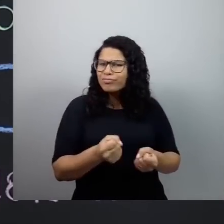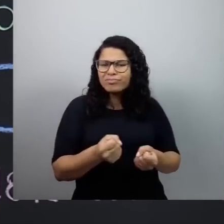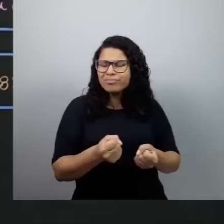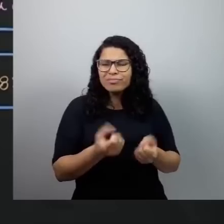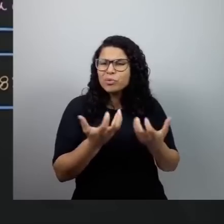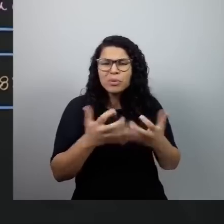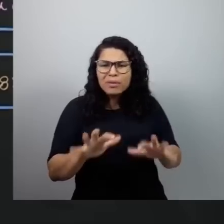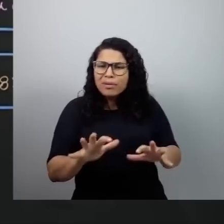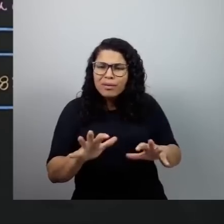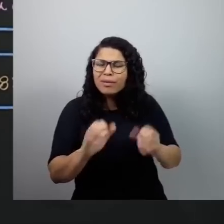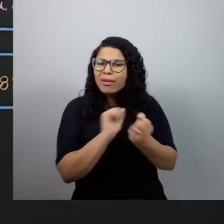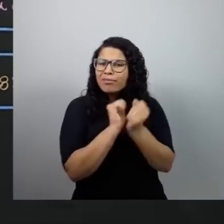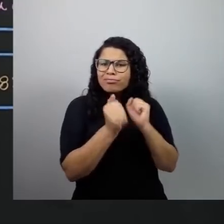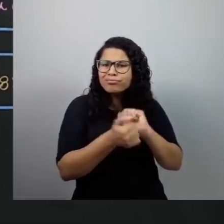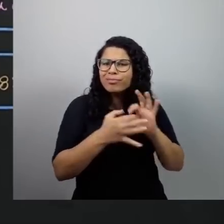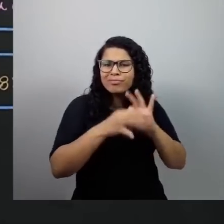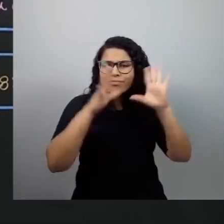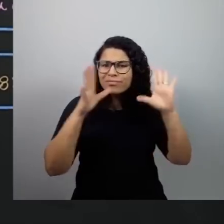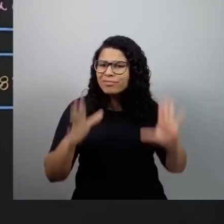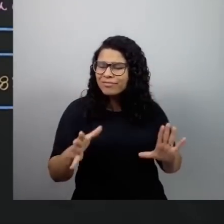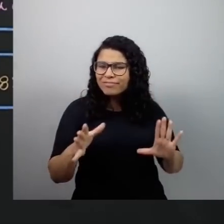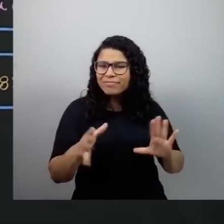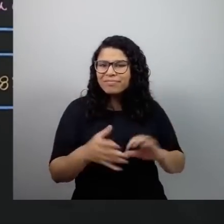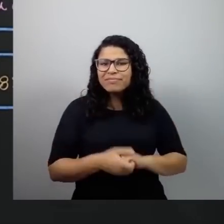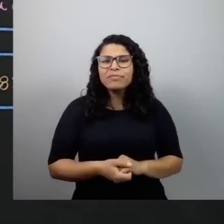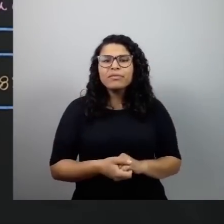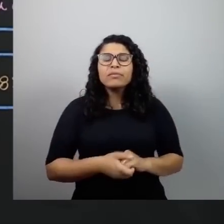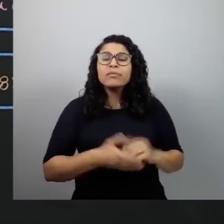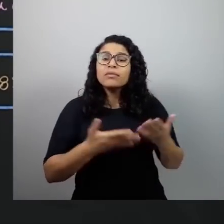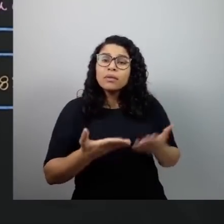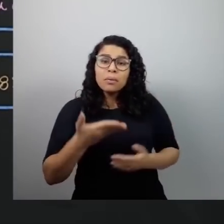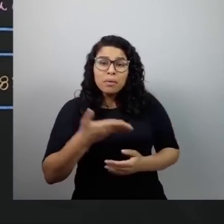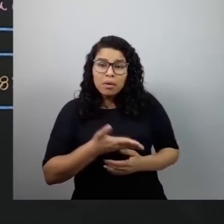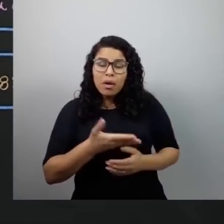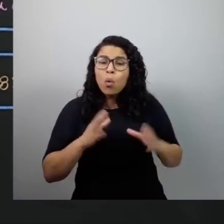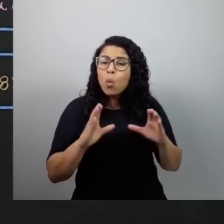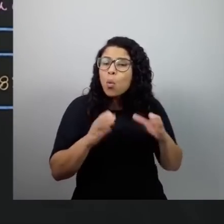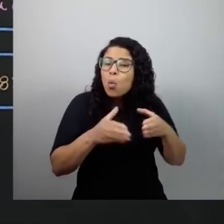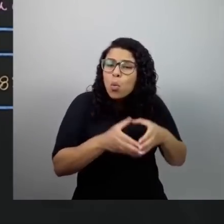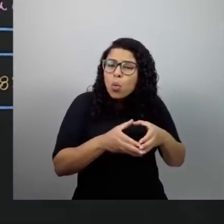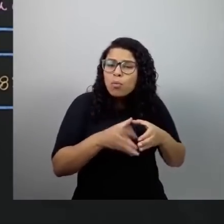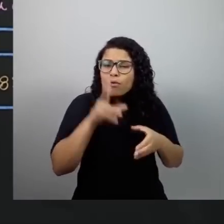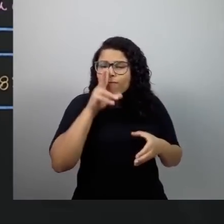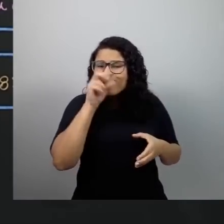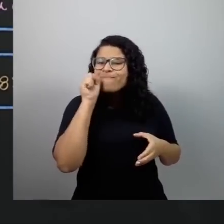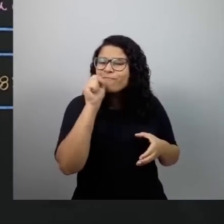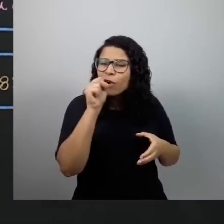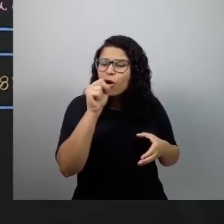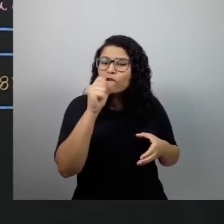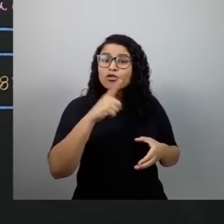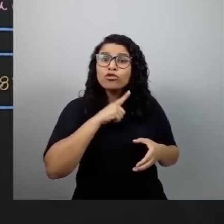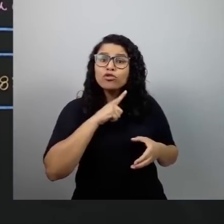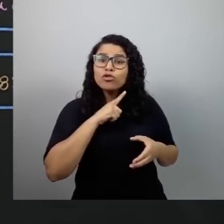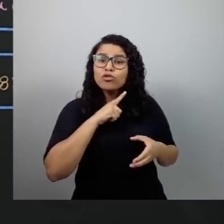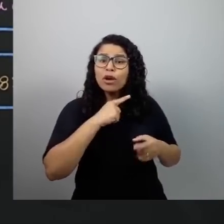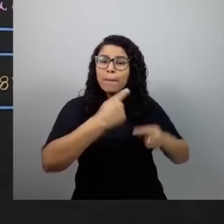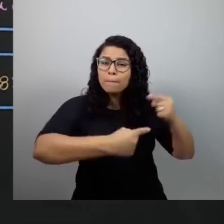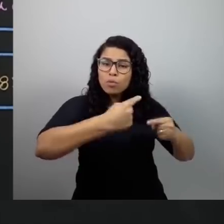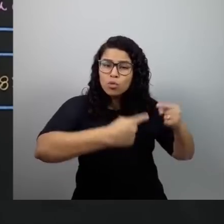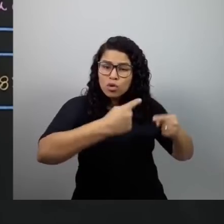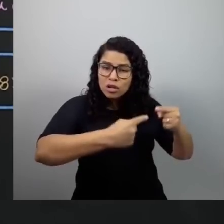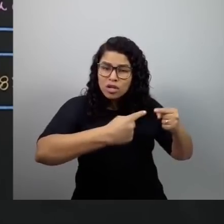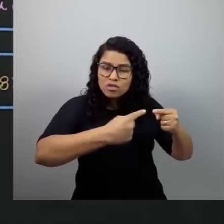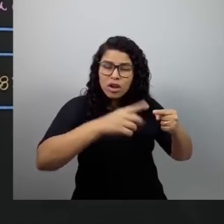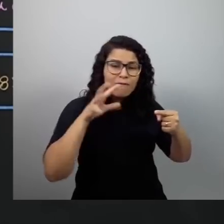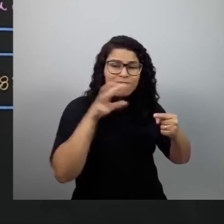Reinado, esses cafeicultores, esses produtores de café, eram um grupo social muito poderoso e eles conseguiam manipular a